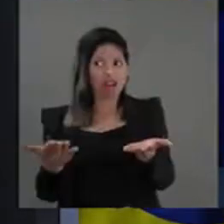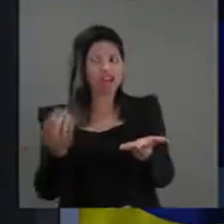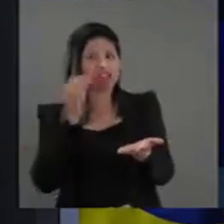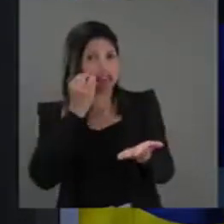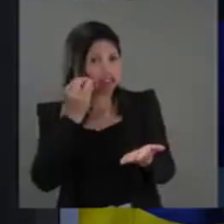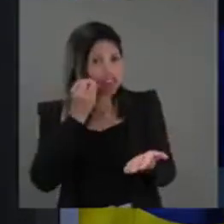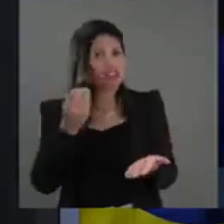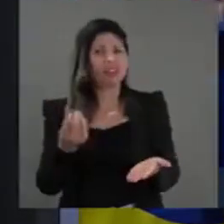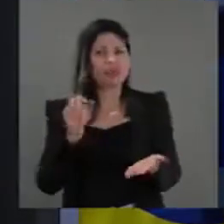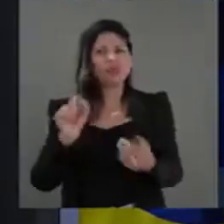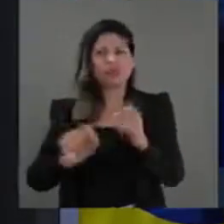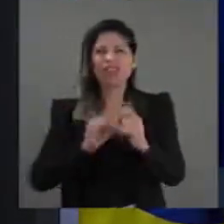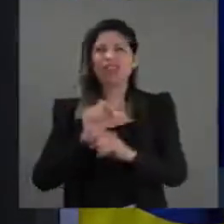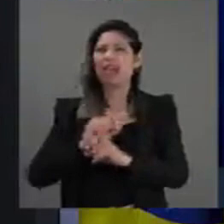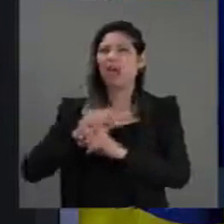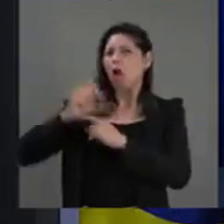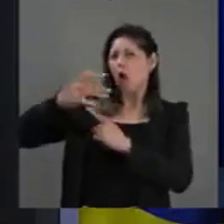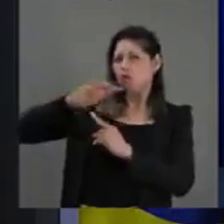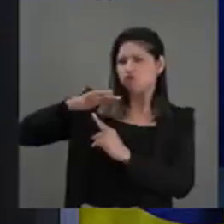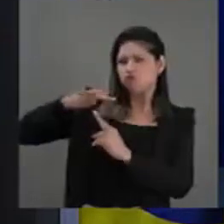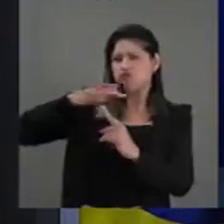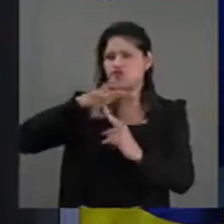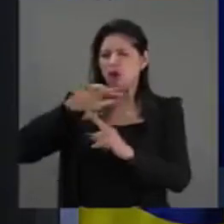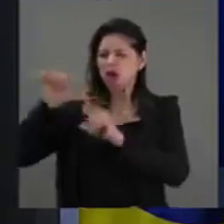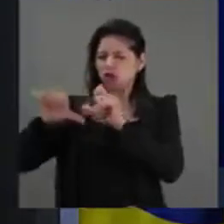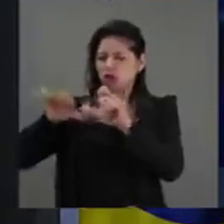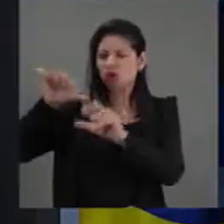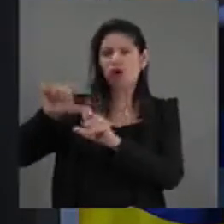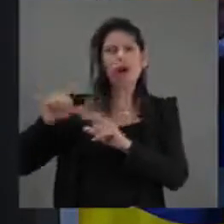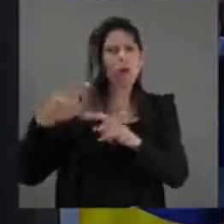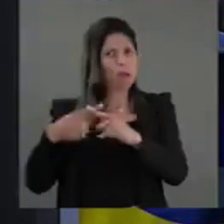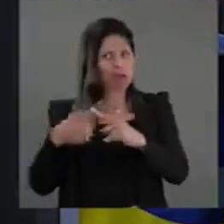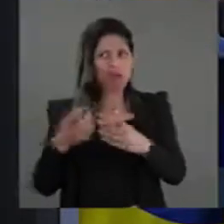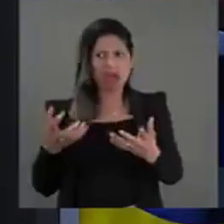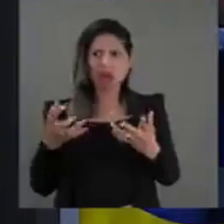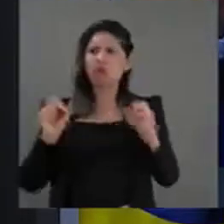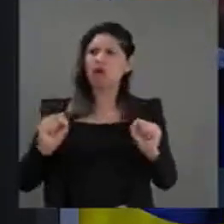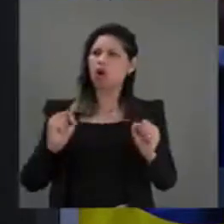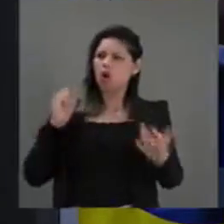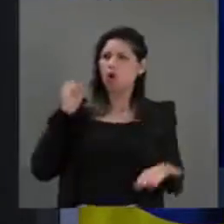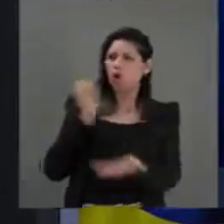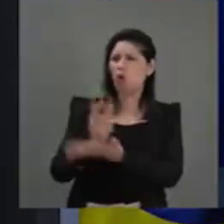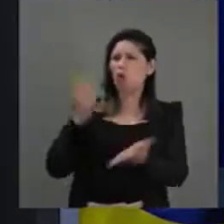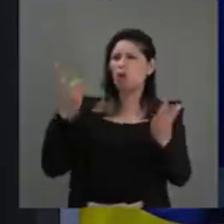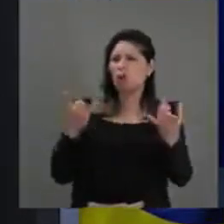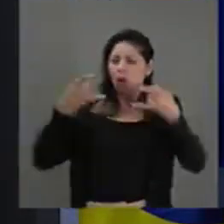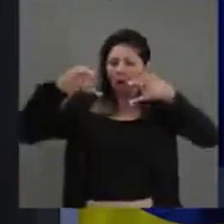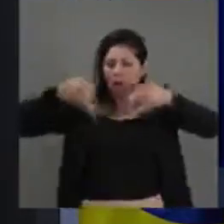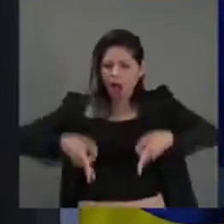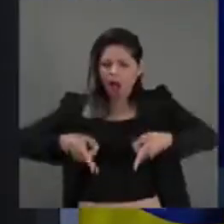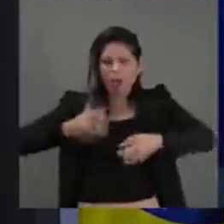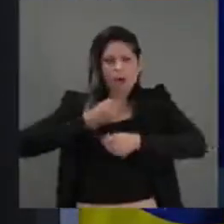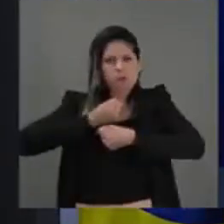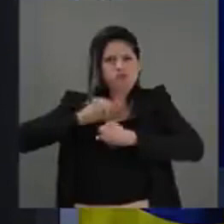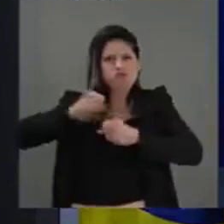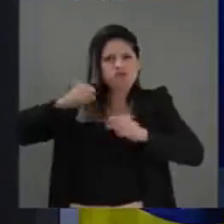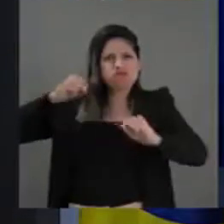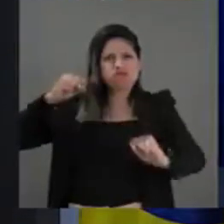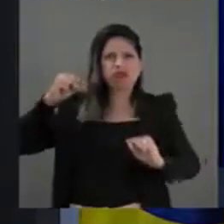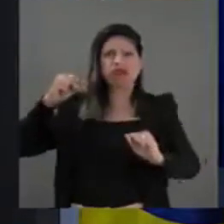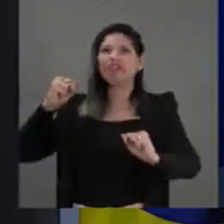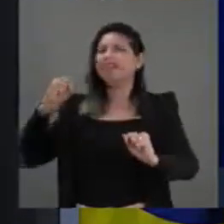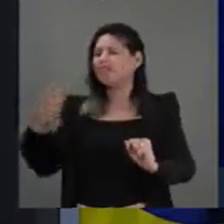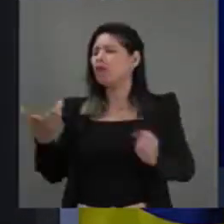porque precisa de uma cama de casal, king size, sei lá. Essa é a prioridade do país.